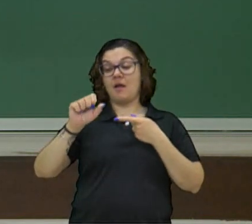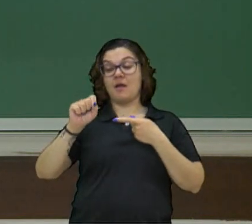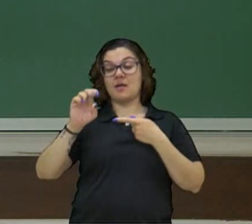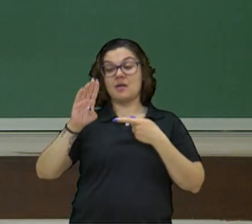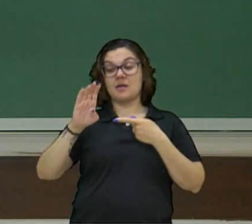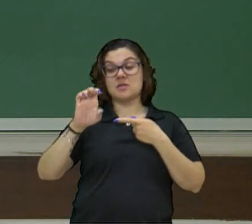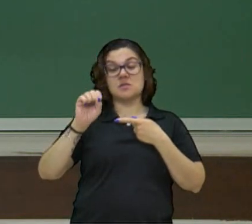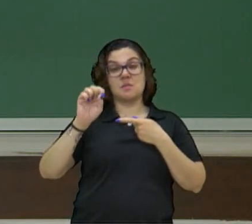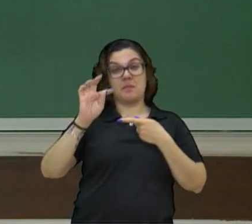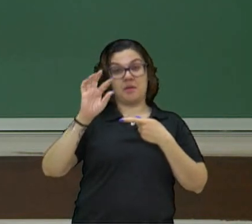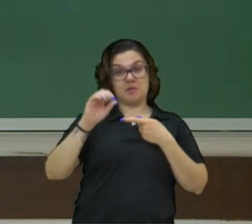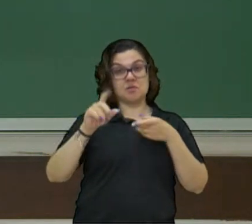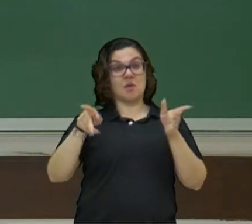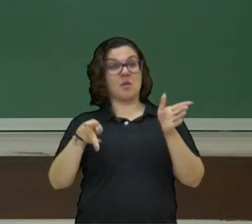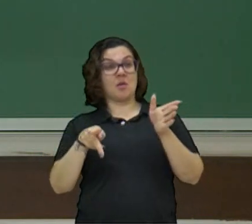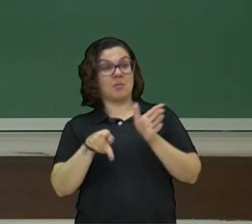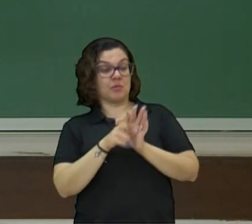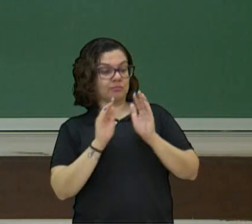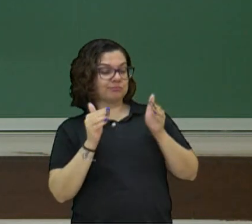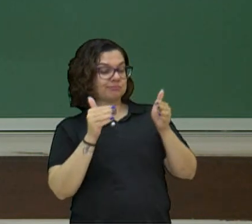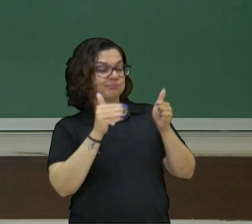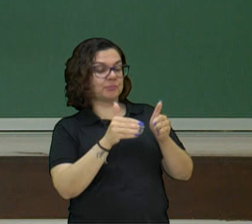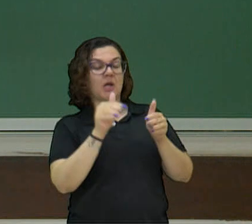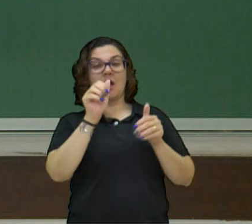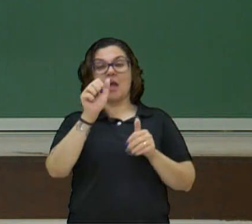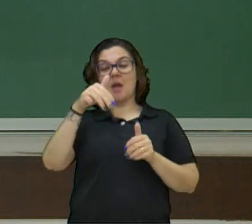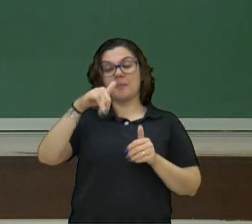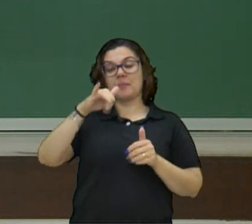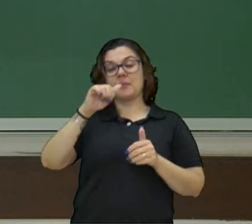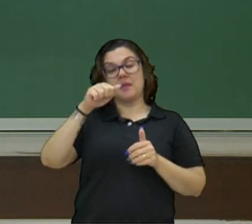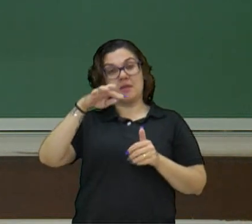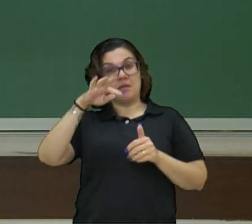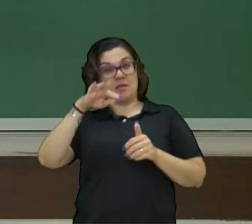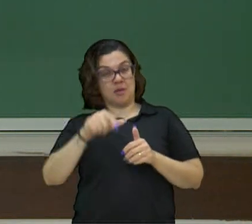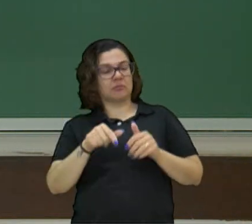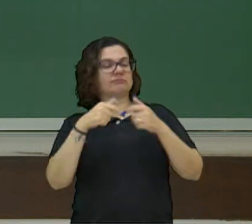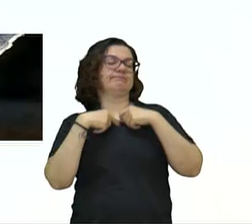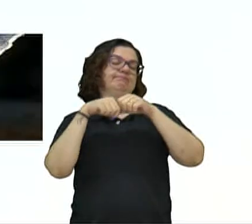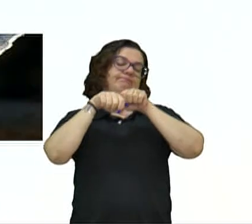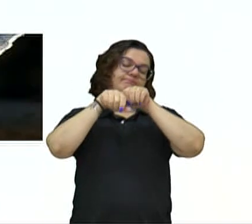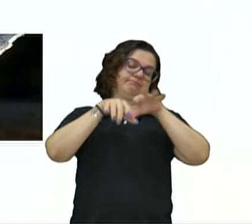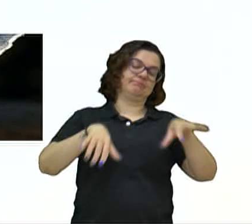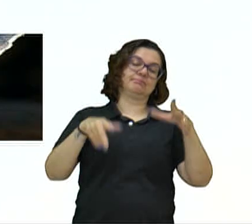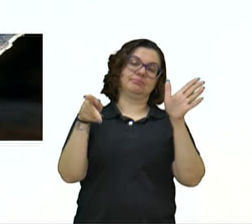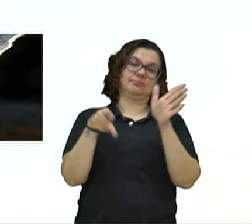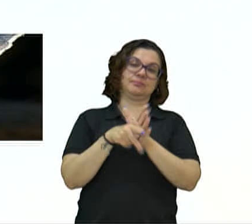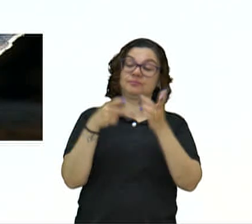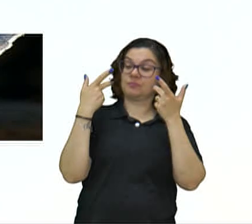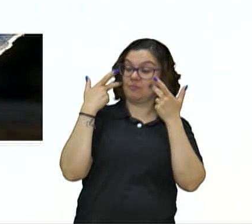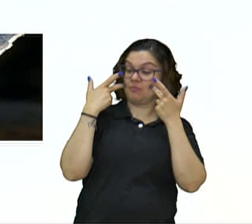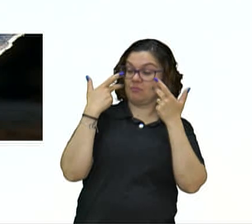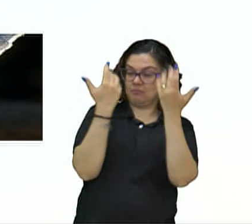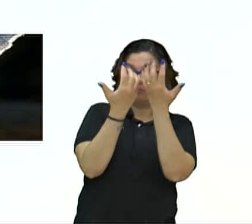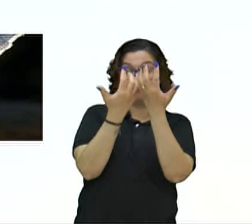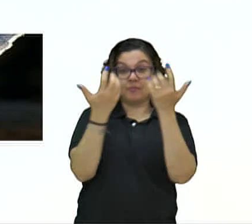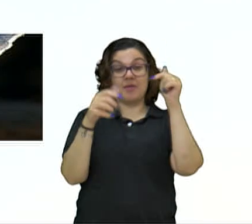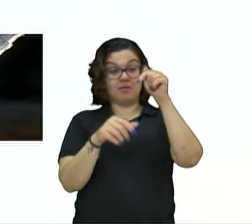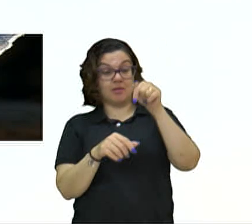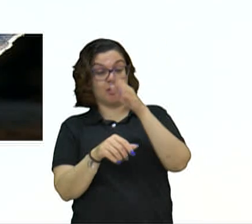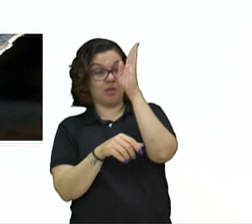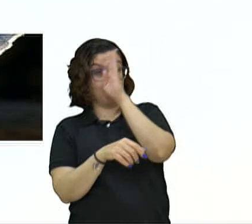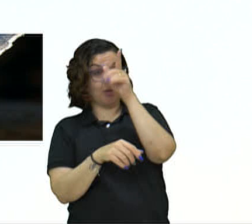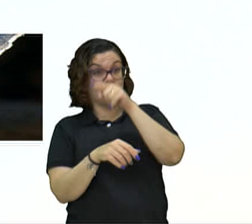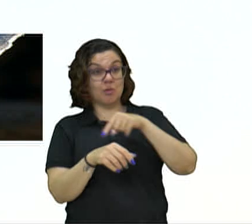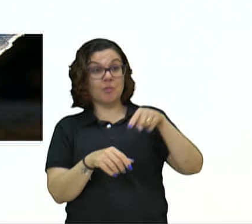ele é um mineral que faz parte da família do amianto ele é um planeta encontrado na natureza é e no nosso país